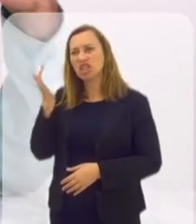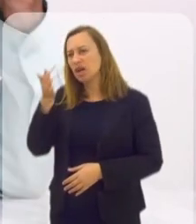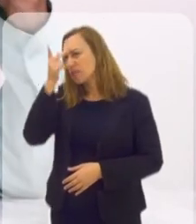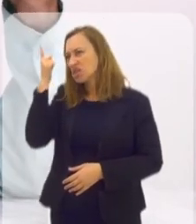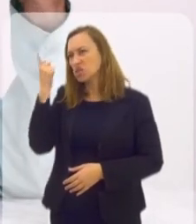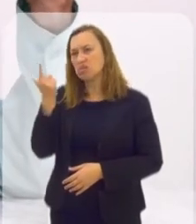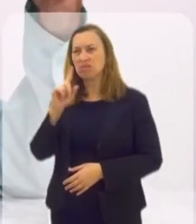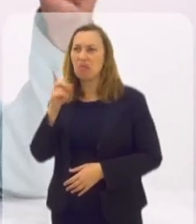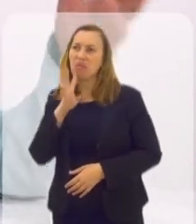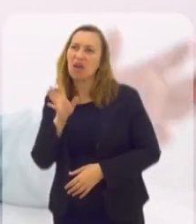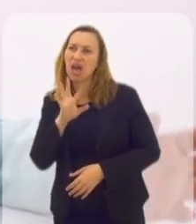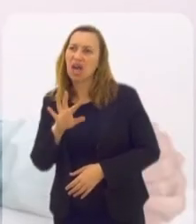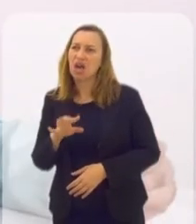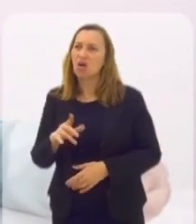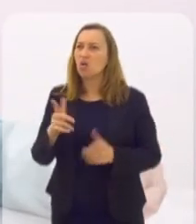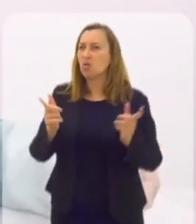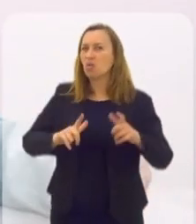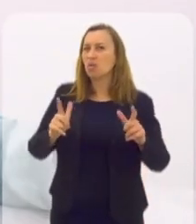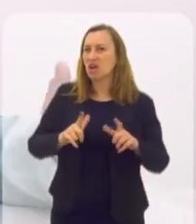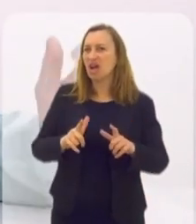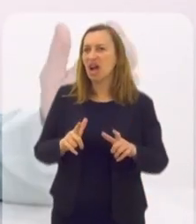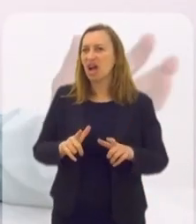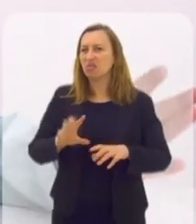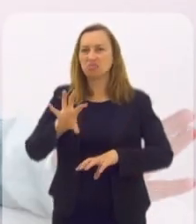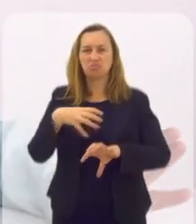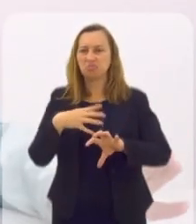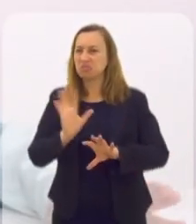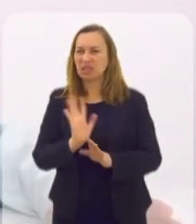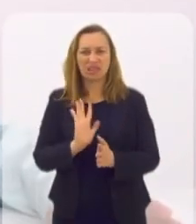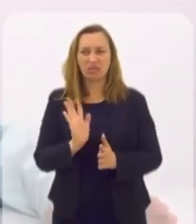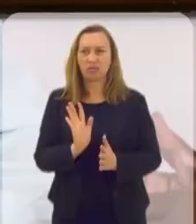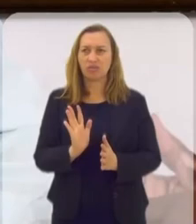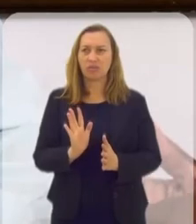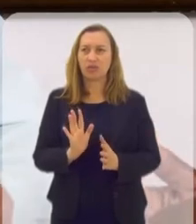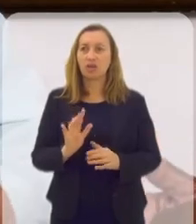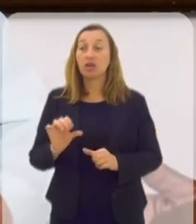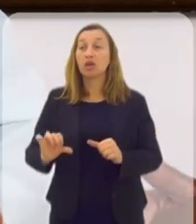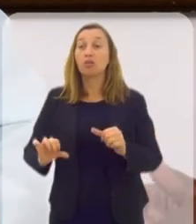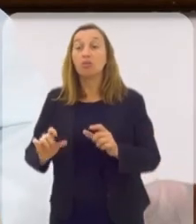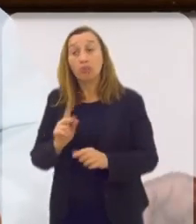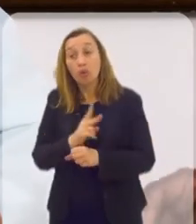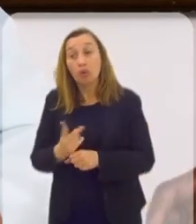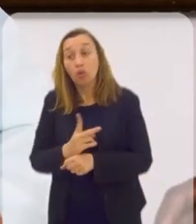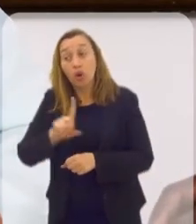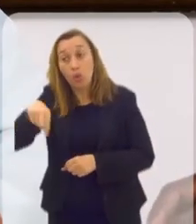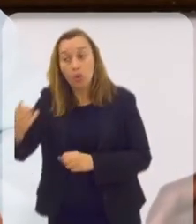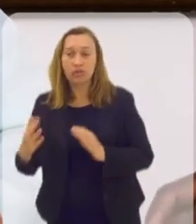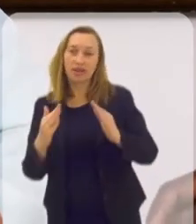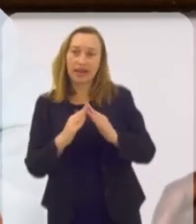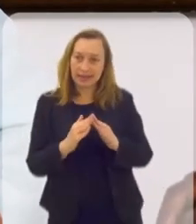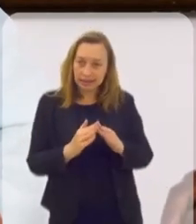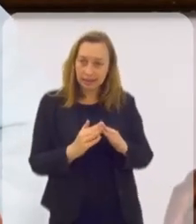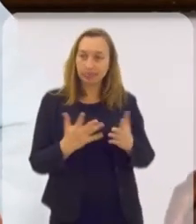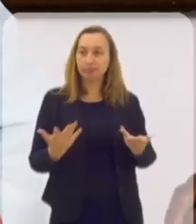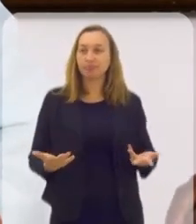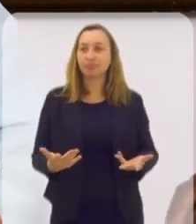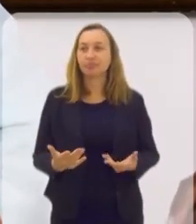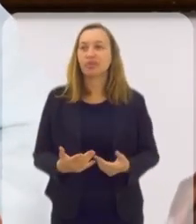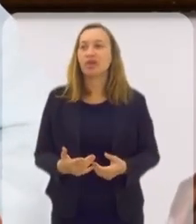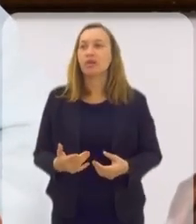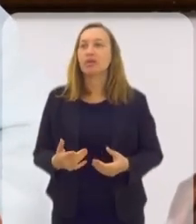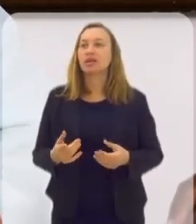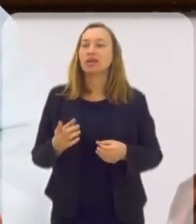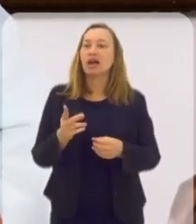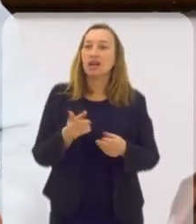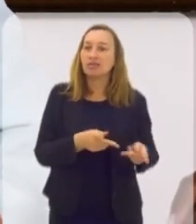achei que a pessoa não era legal, achei que o ambiente não era compatível comigo. Encontre outra casa, né?